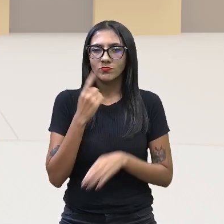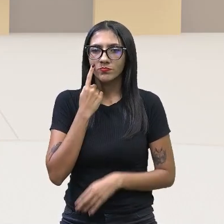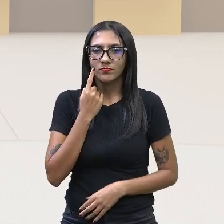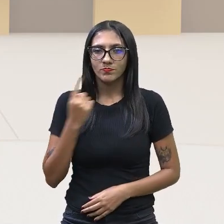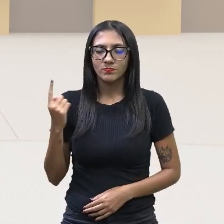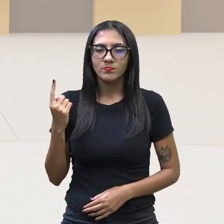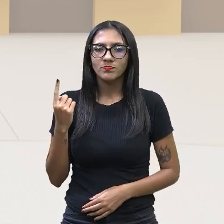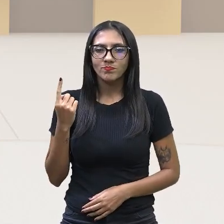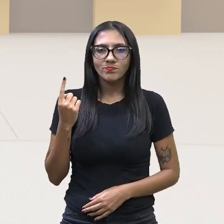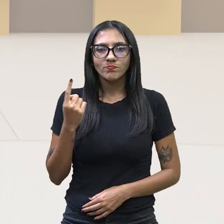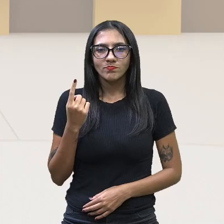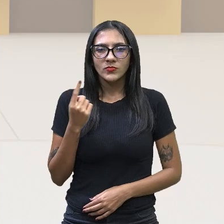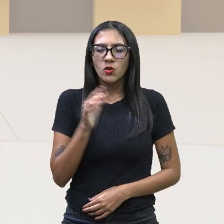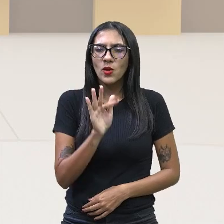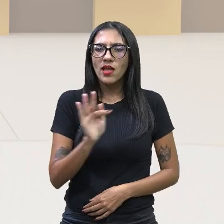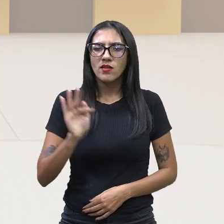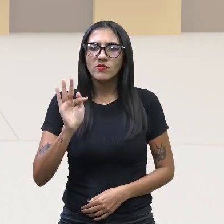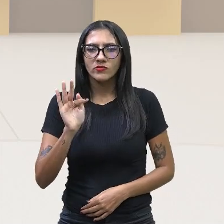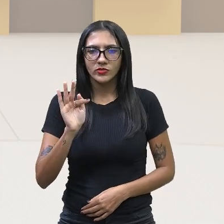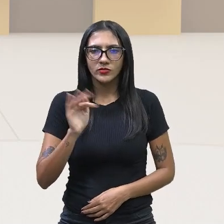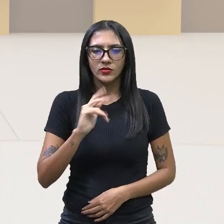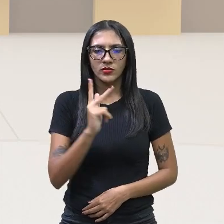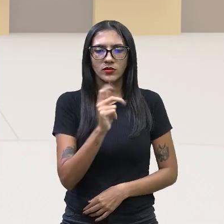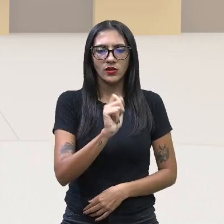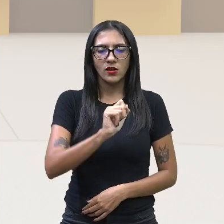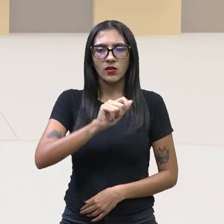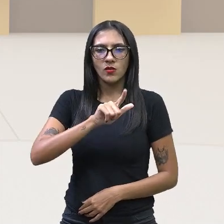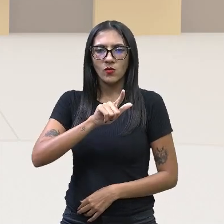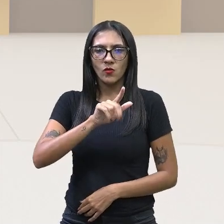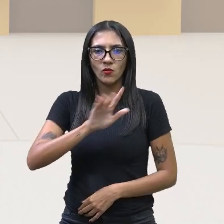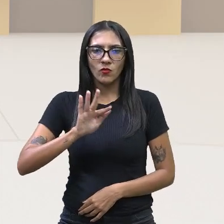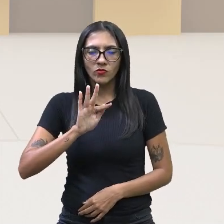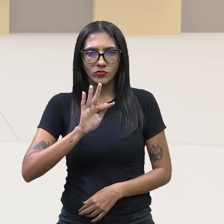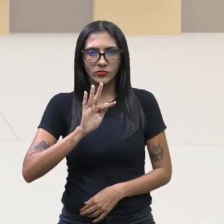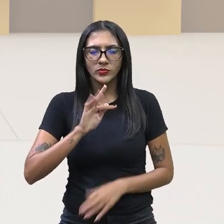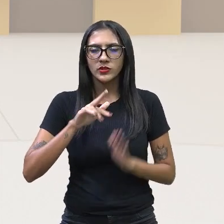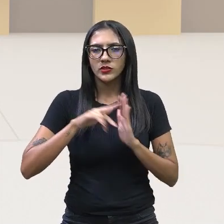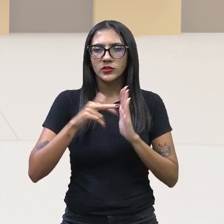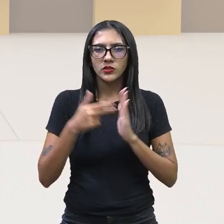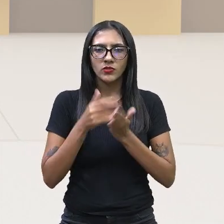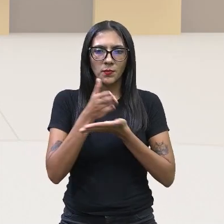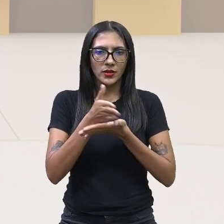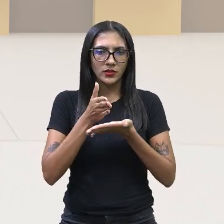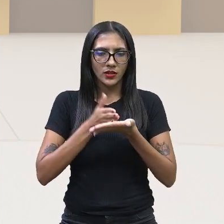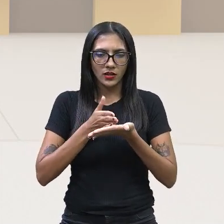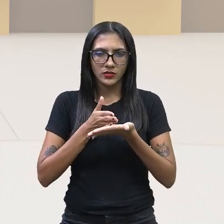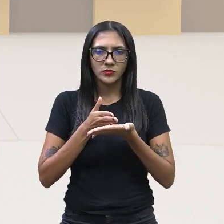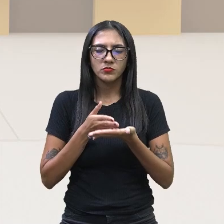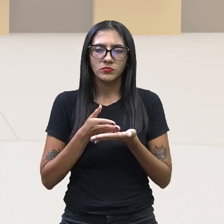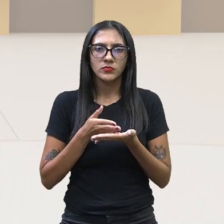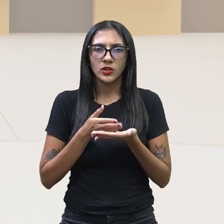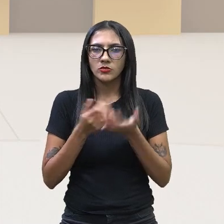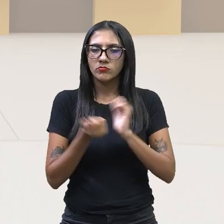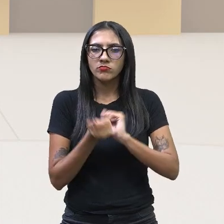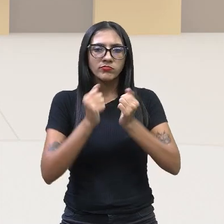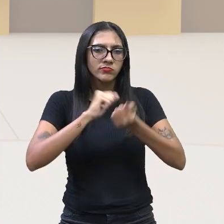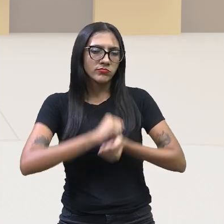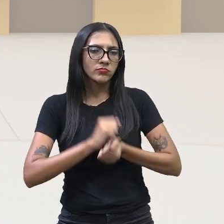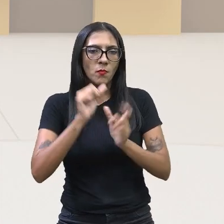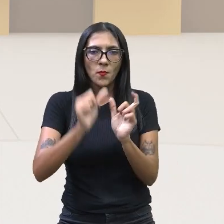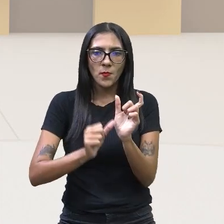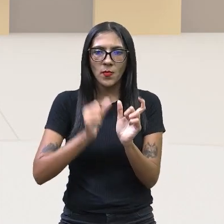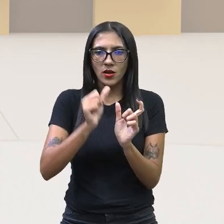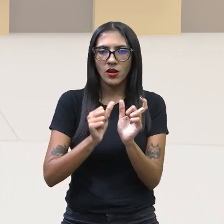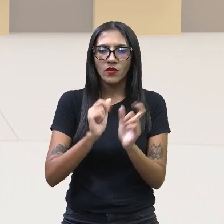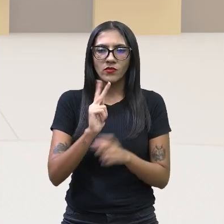palavra terminação em F. Nós temos half, tá? Half, que é metade. Halves, half, halves. Repare que